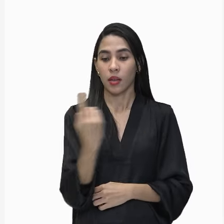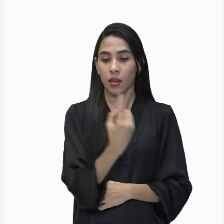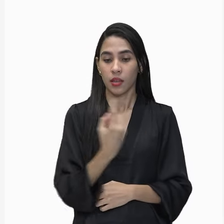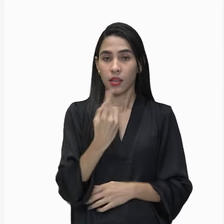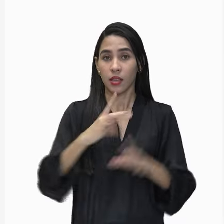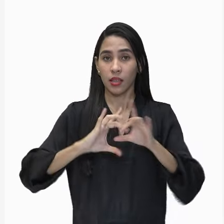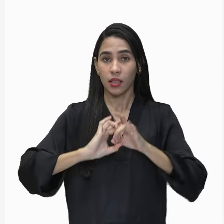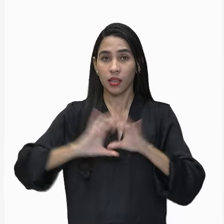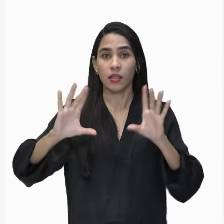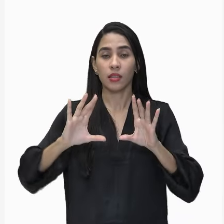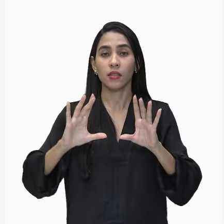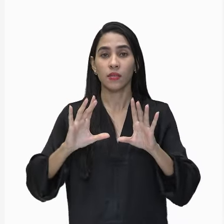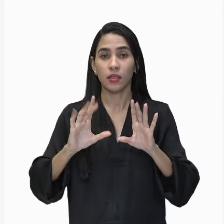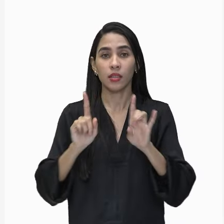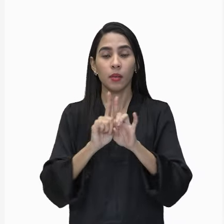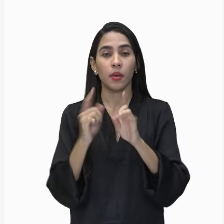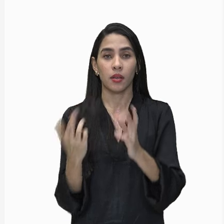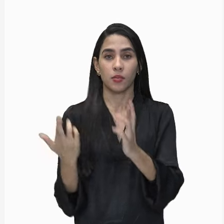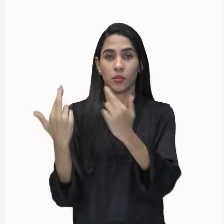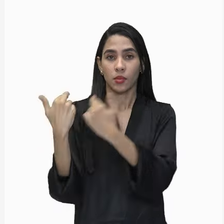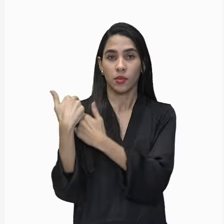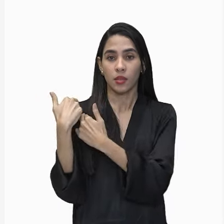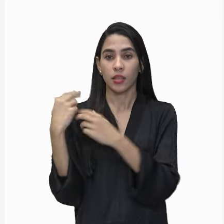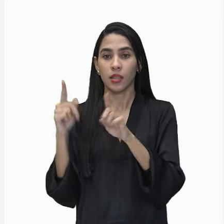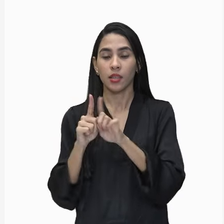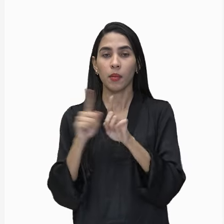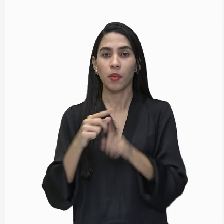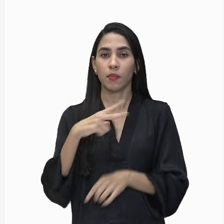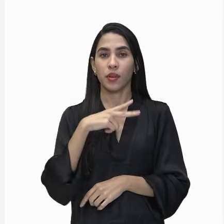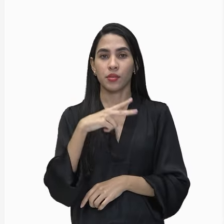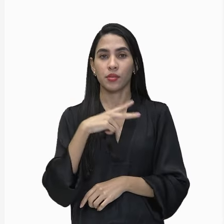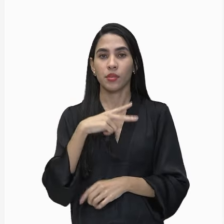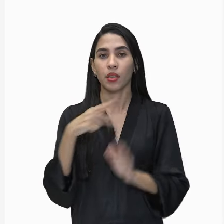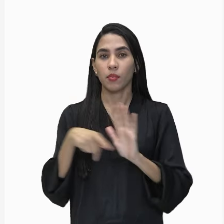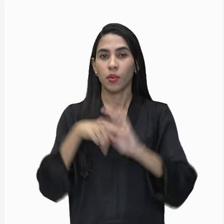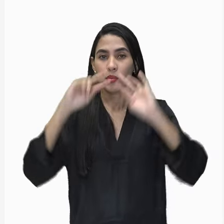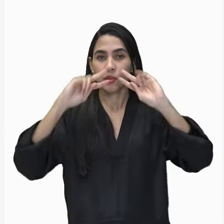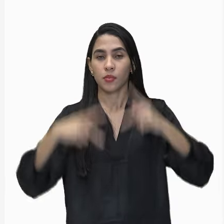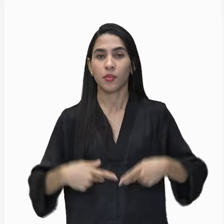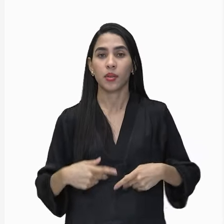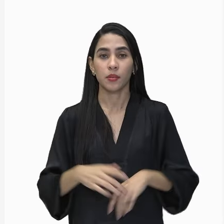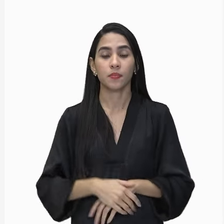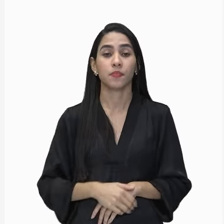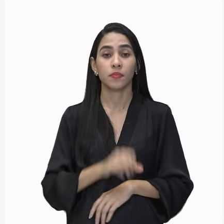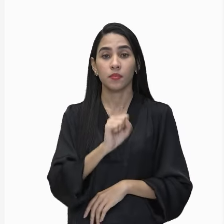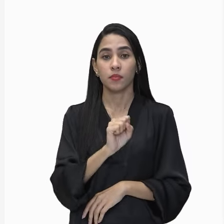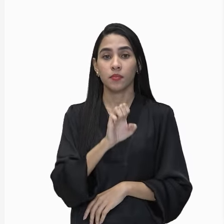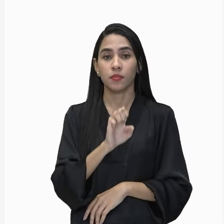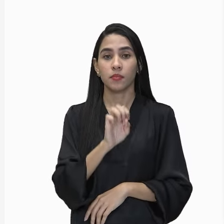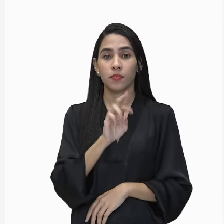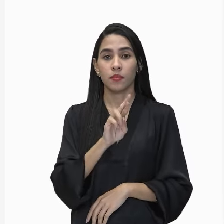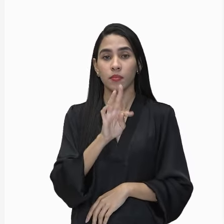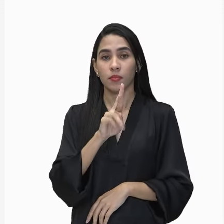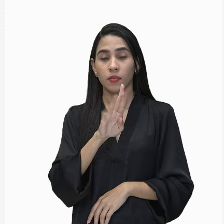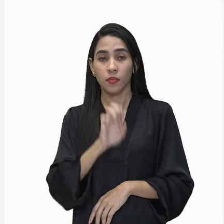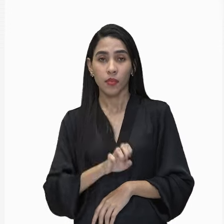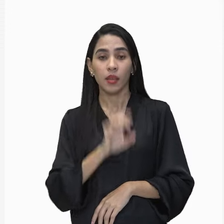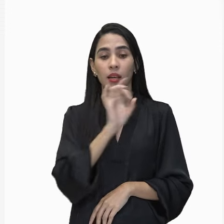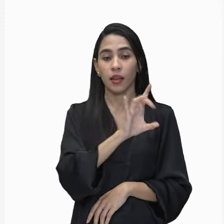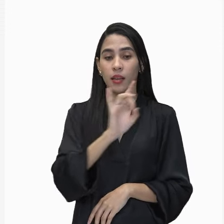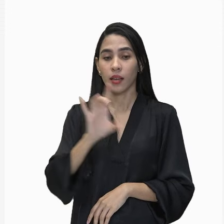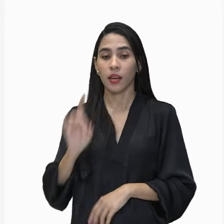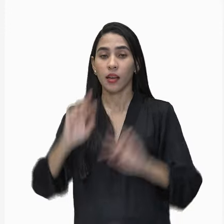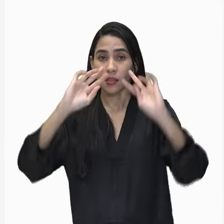individual, a responsabilidade e a subjetividade do ser humano. Sartre considera cada homem como